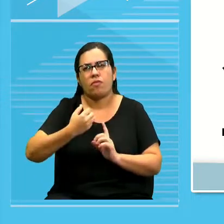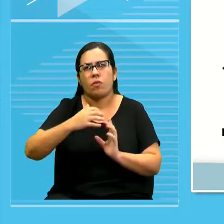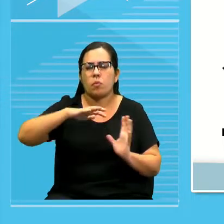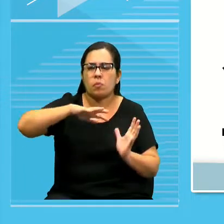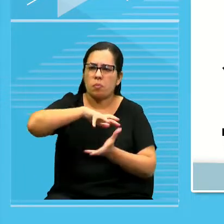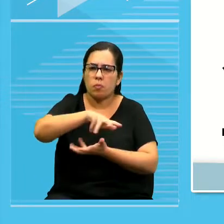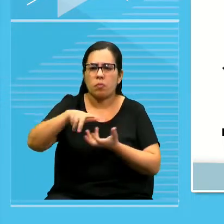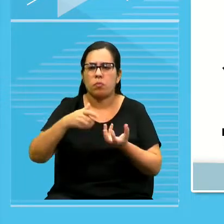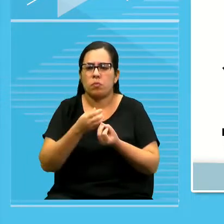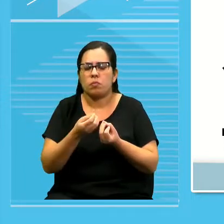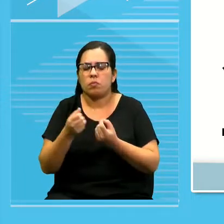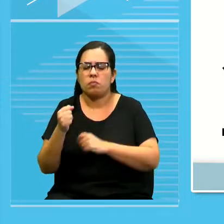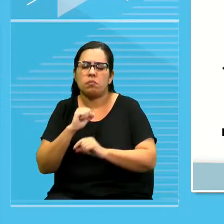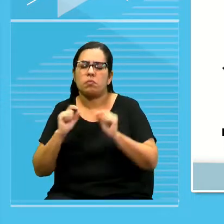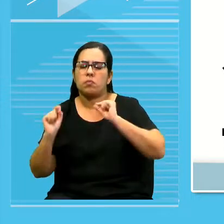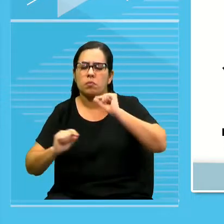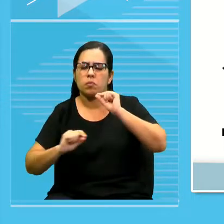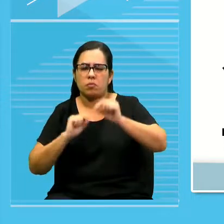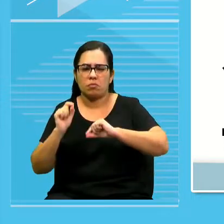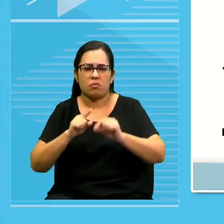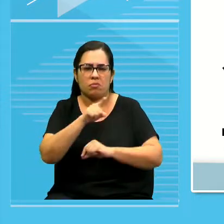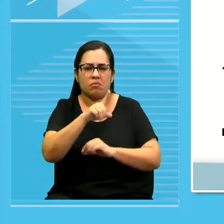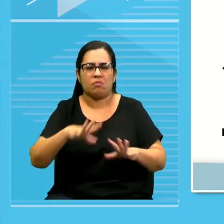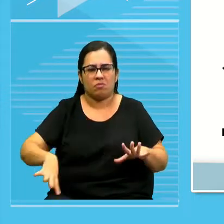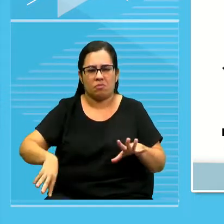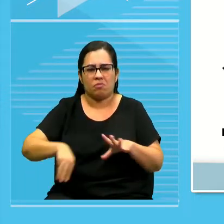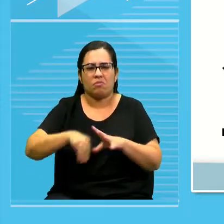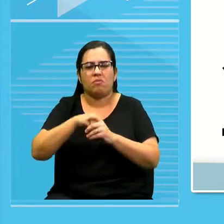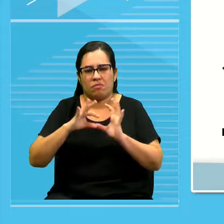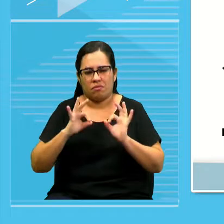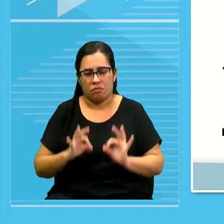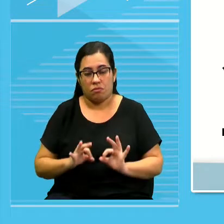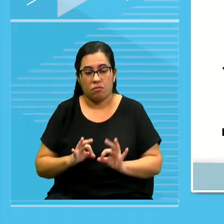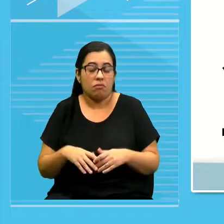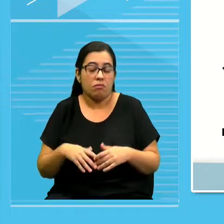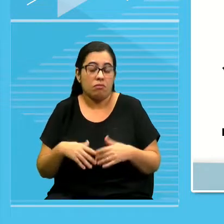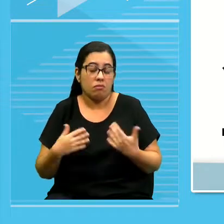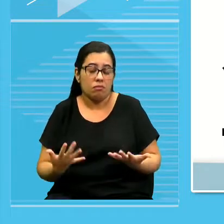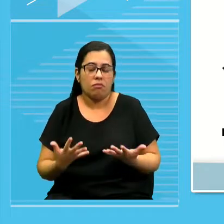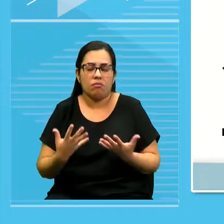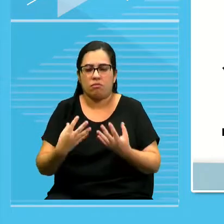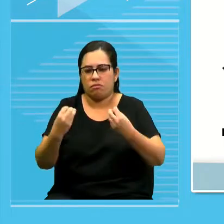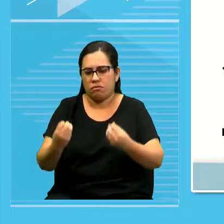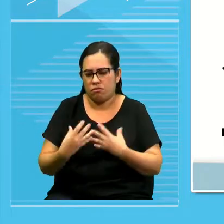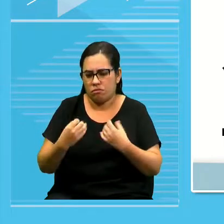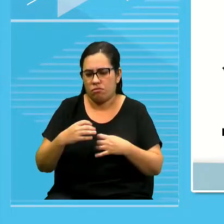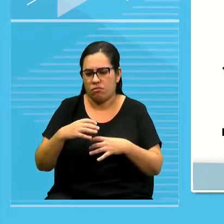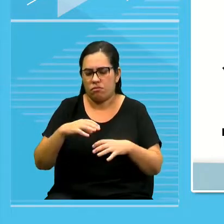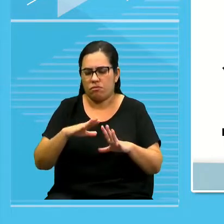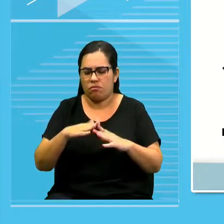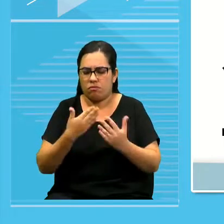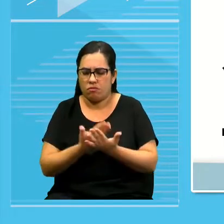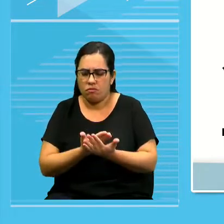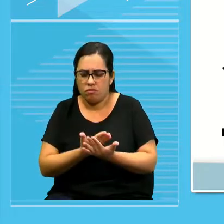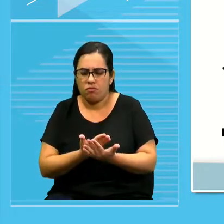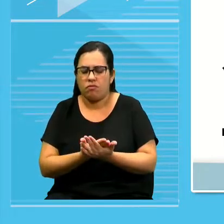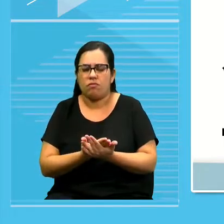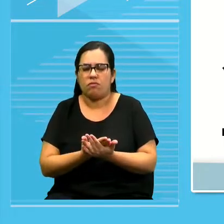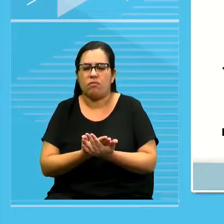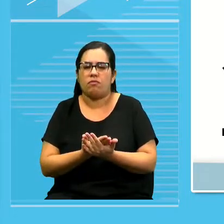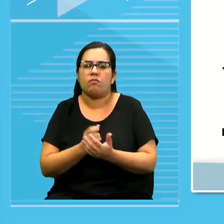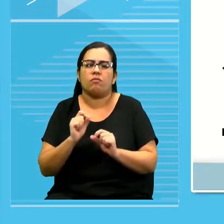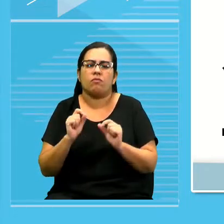que contexto social é que você está inserido então educação a gente ela não tem a função